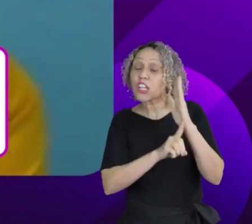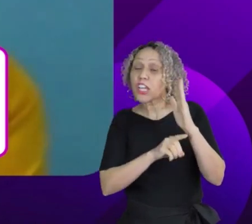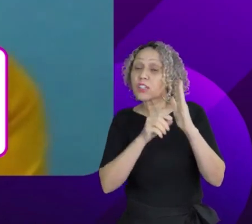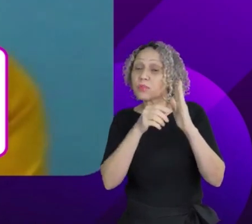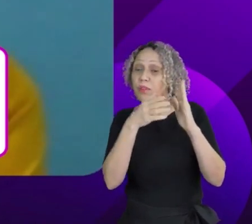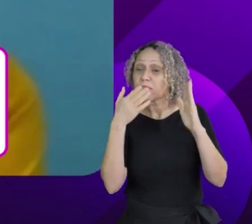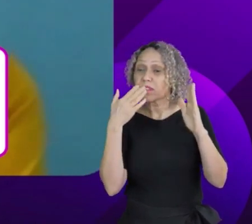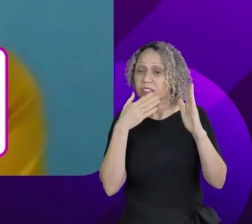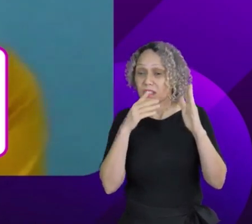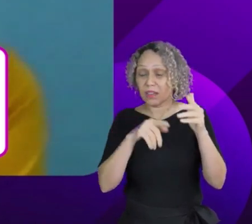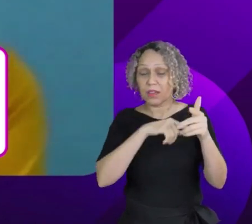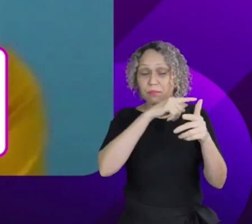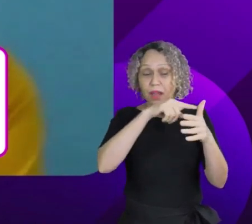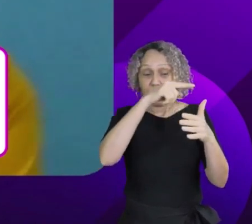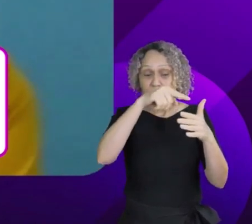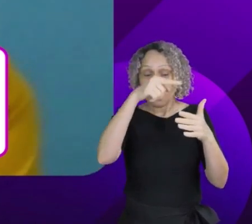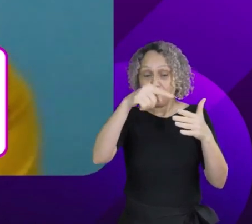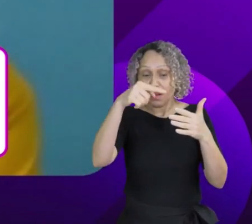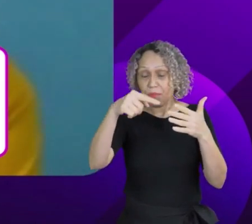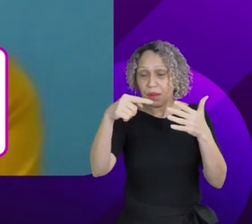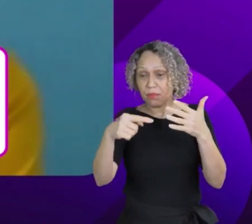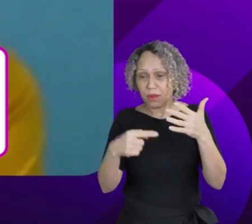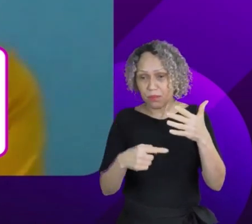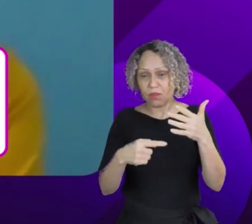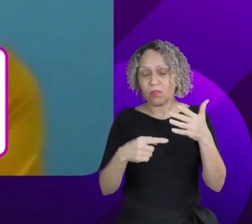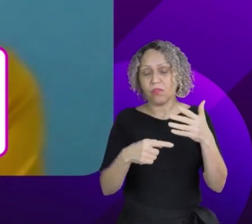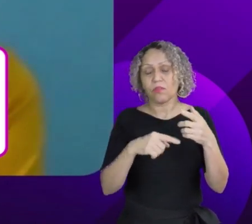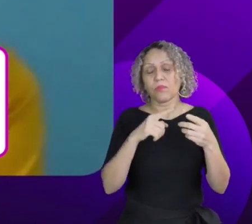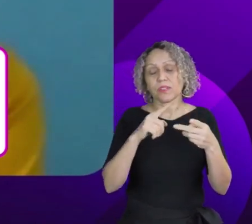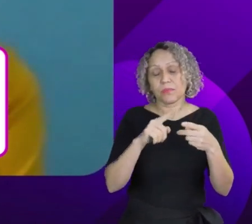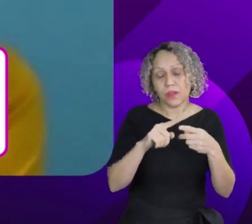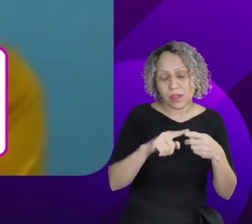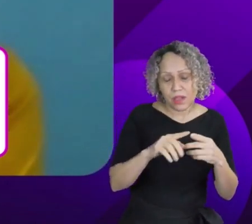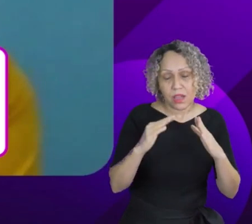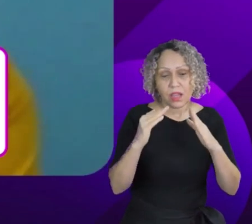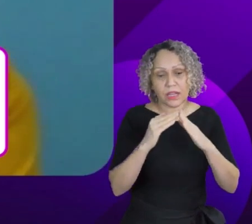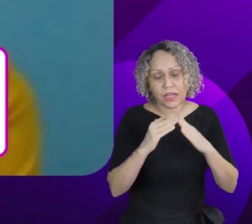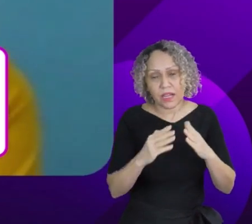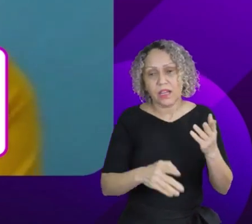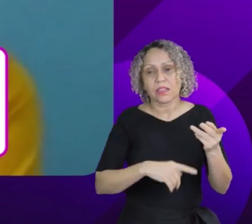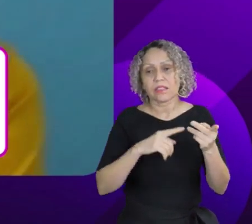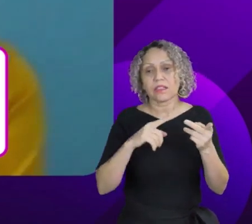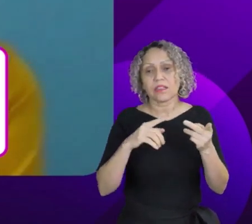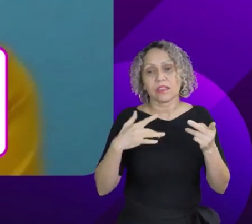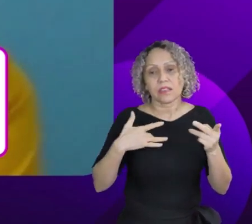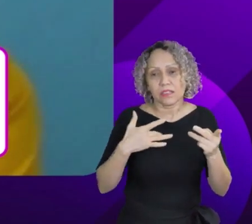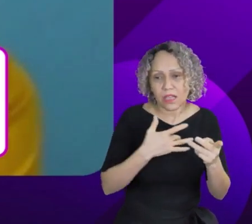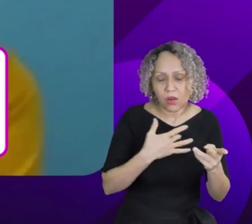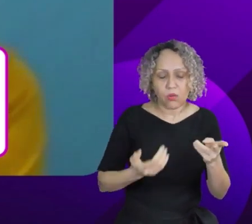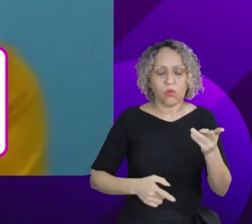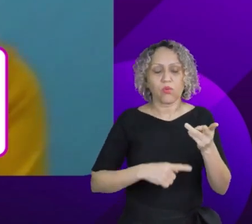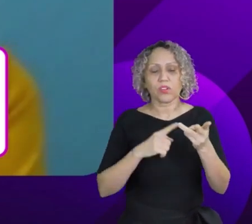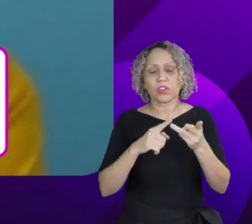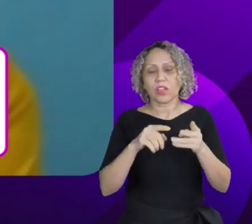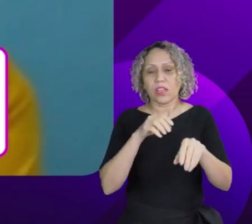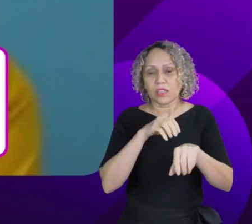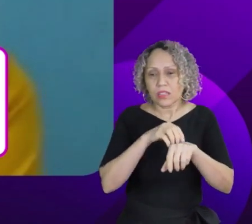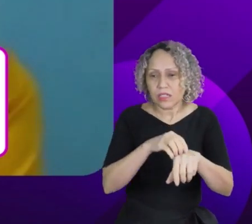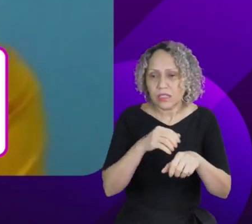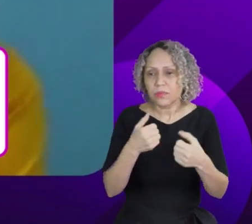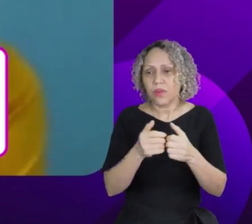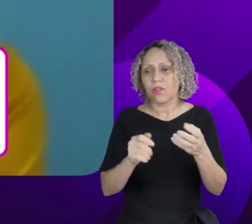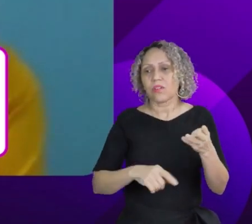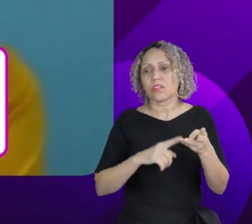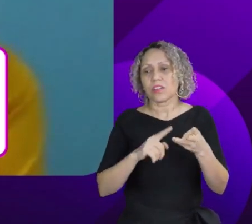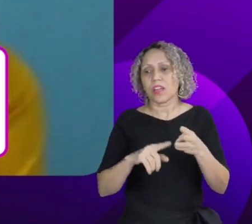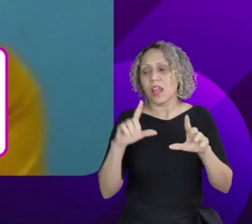A gente está colocando a questão da educação, a questão da saúde, do transporte, da saúde, da educação, está colocando o